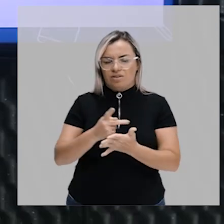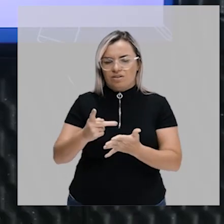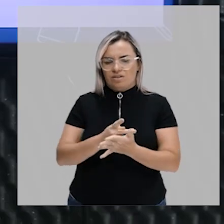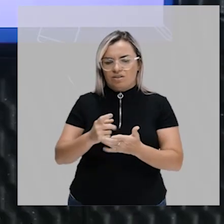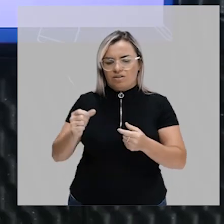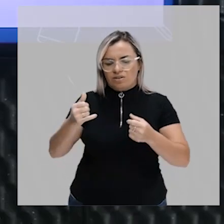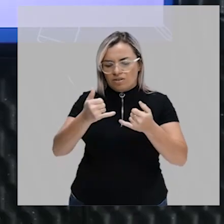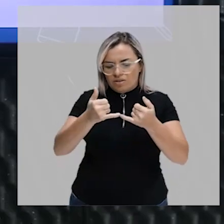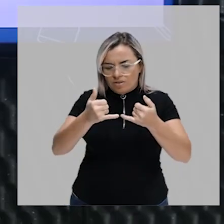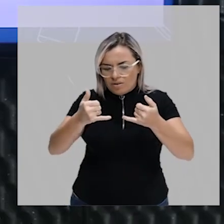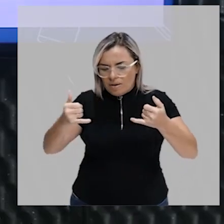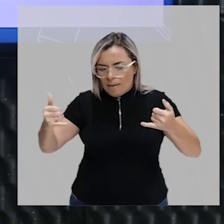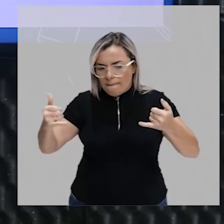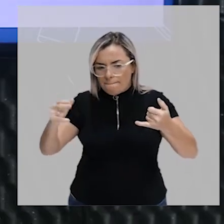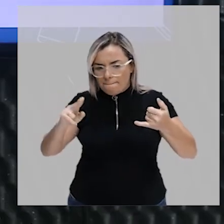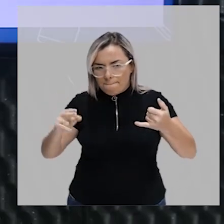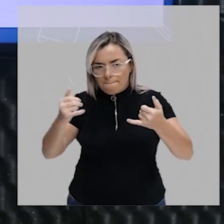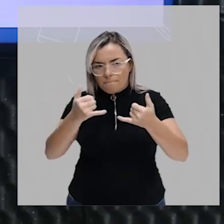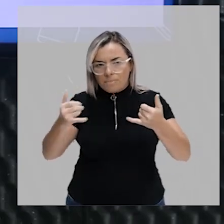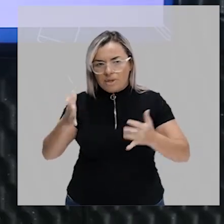que está errado, tá bom?